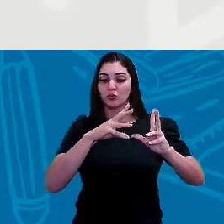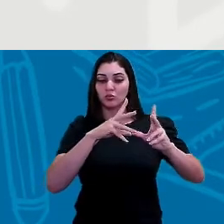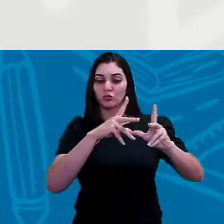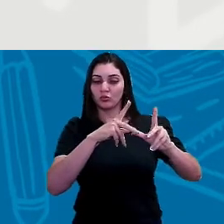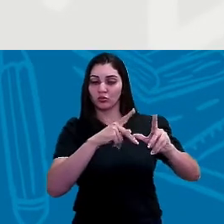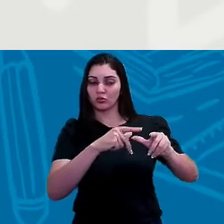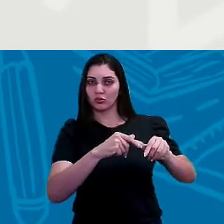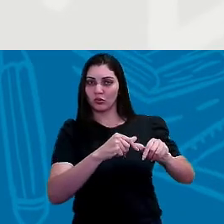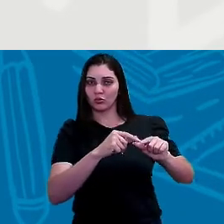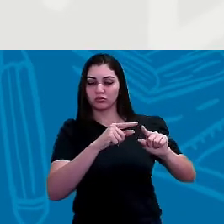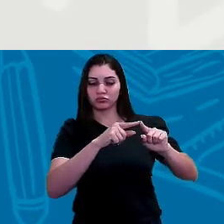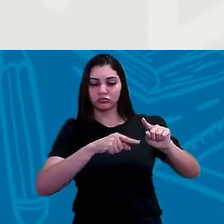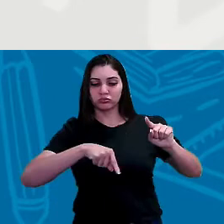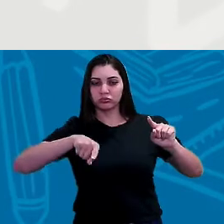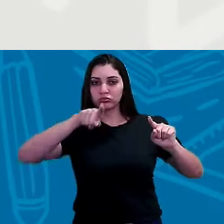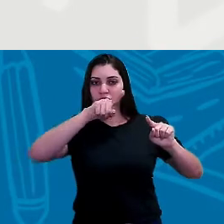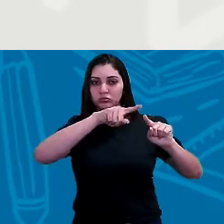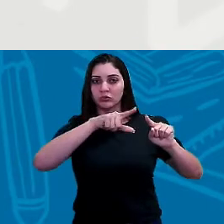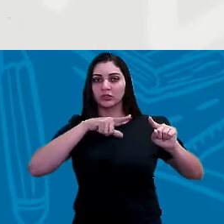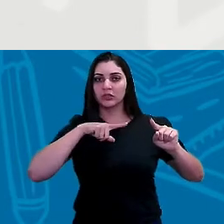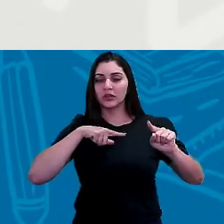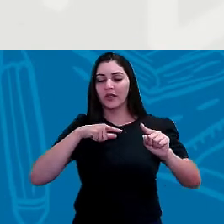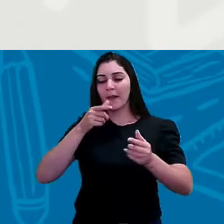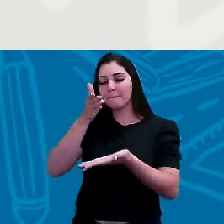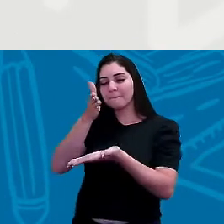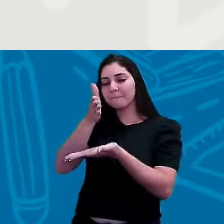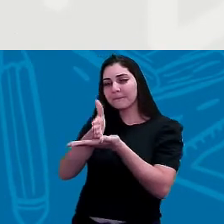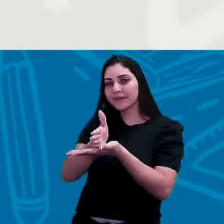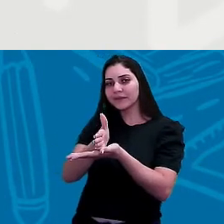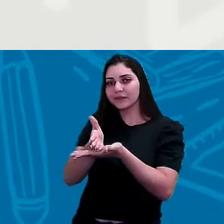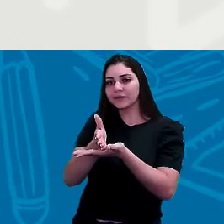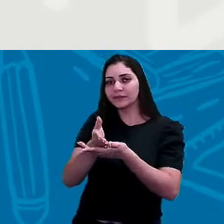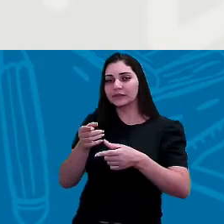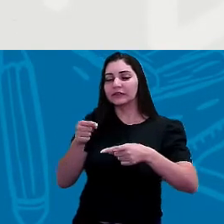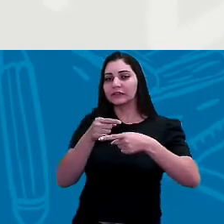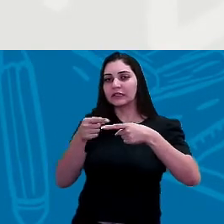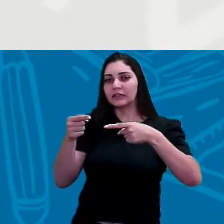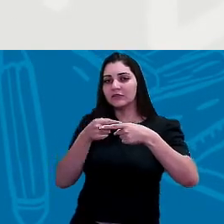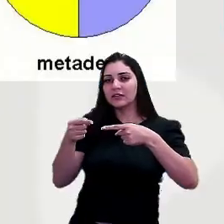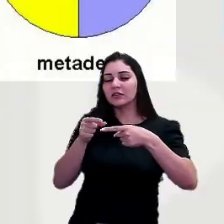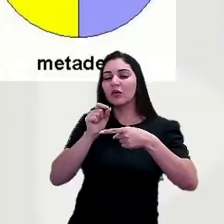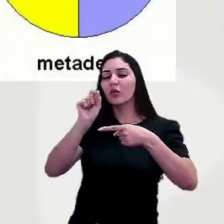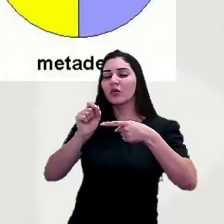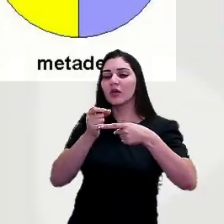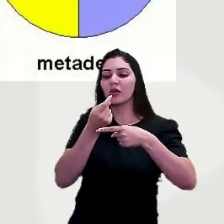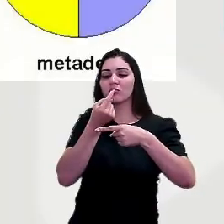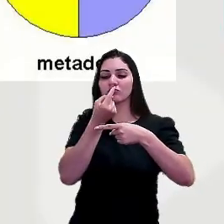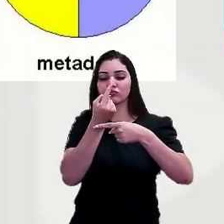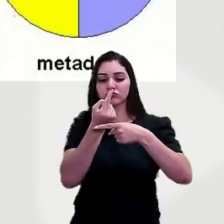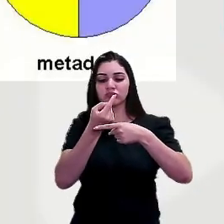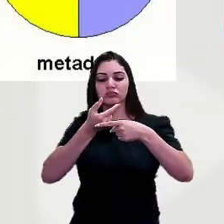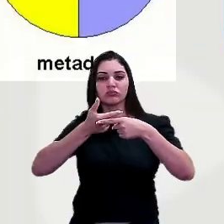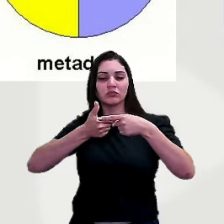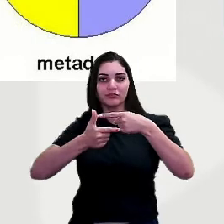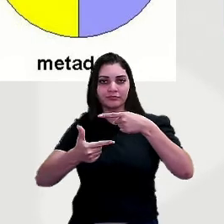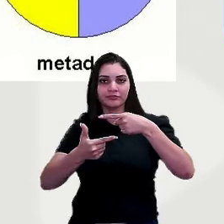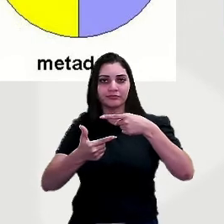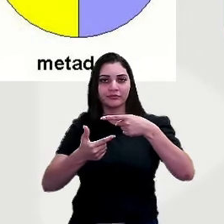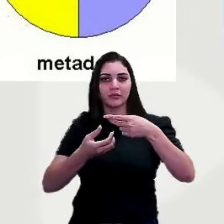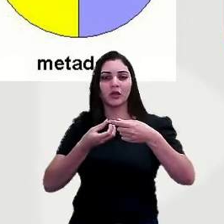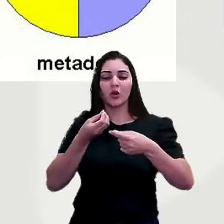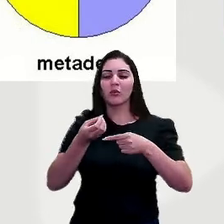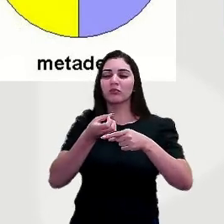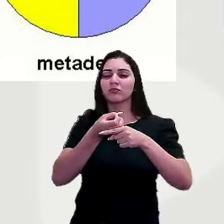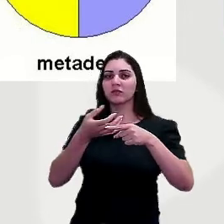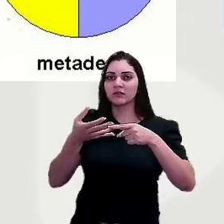metade. E a fração é o que está escrito aí, ó, 1 sobre 2. É a forma de fração, tá certo?